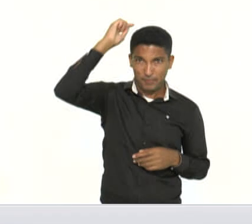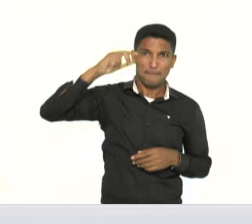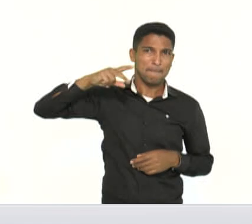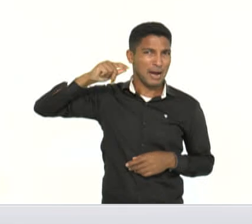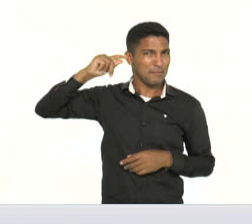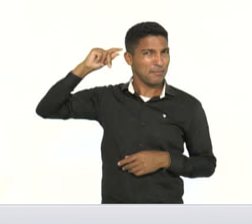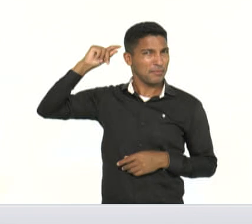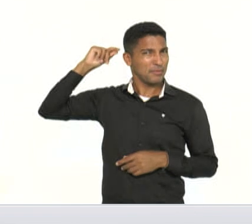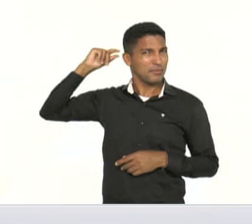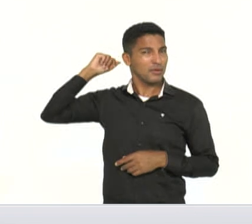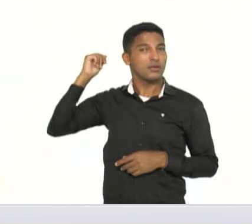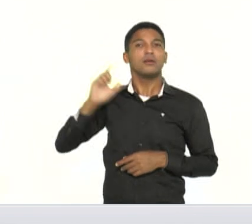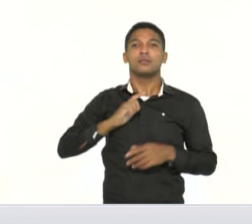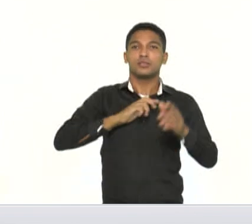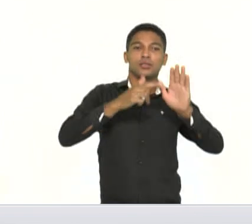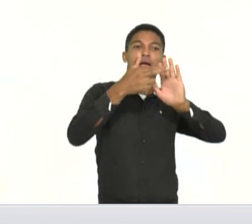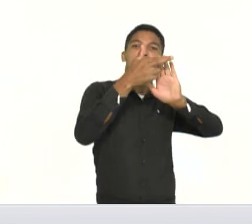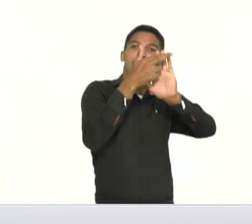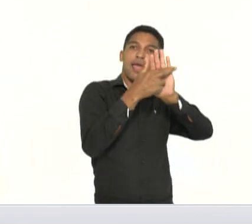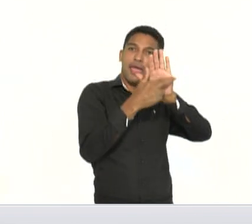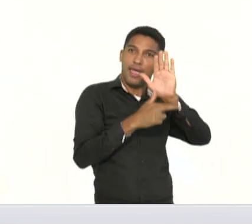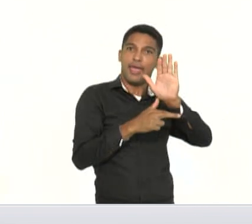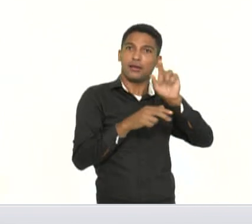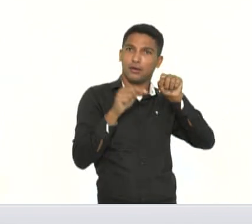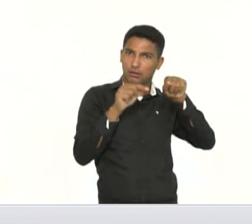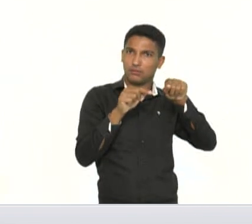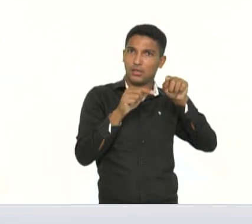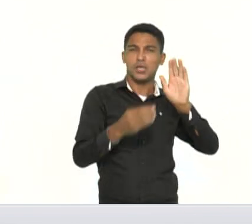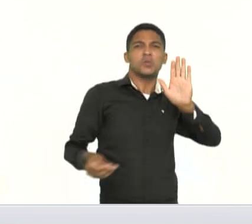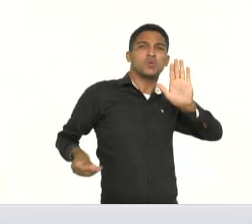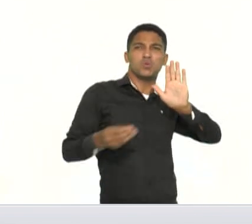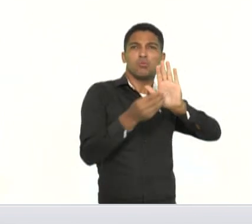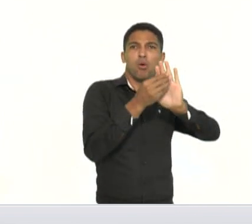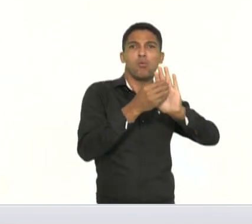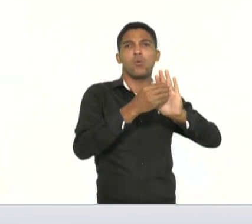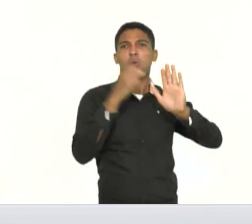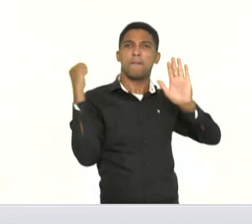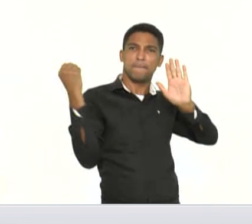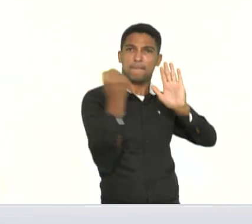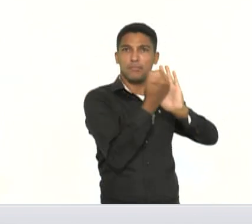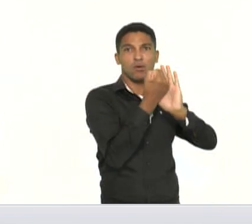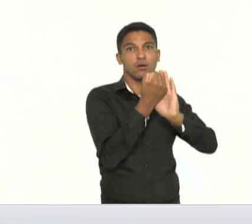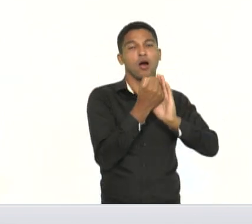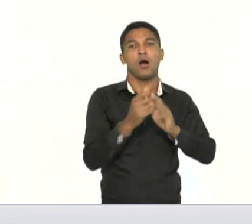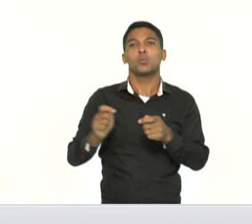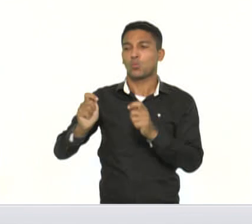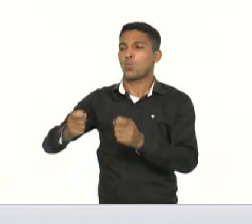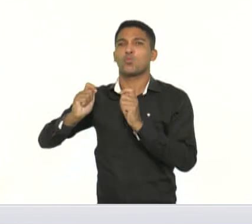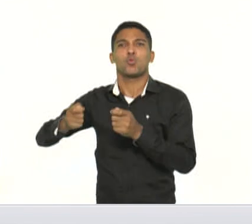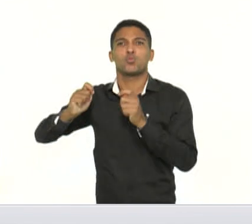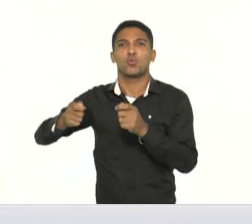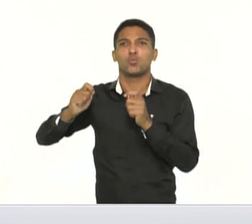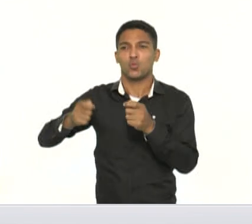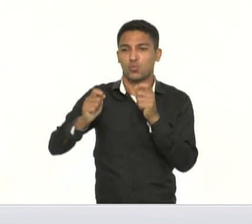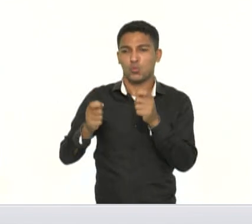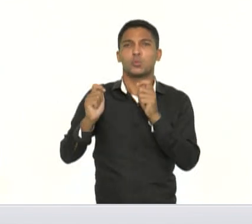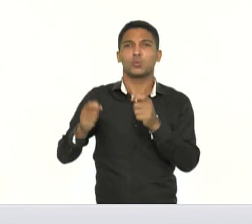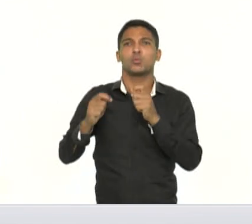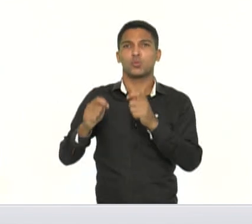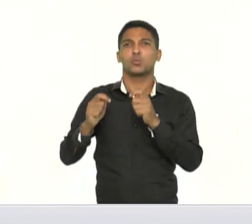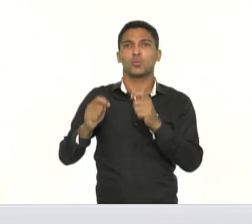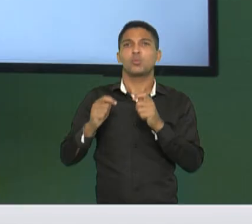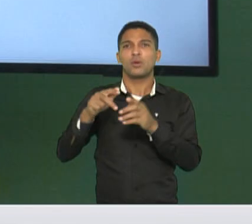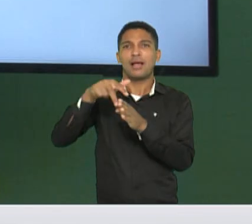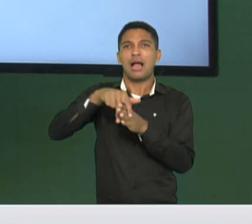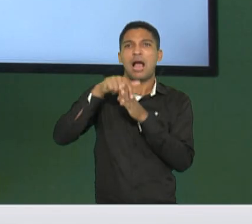regras para evitar que o barulho das carroças trafegando pelas ruas de pedra perturbasse o sono dos